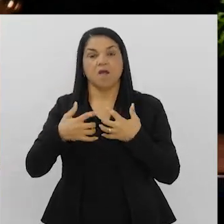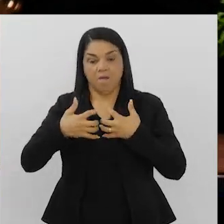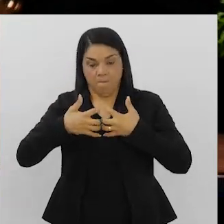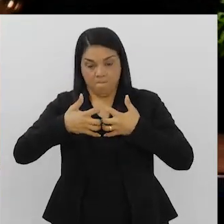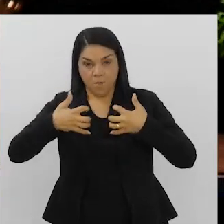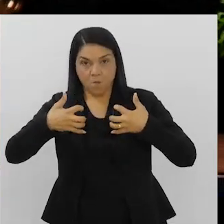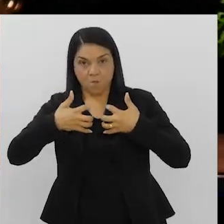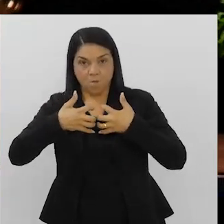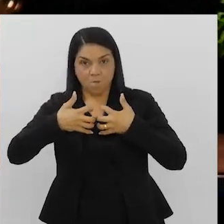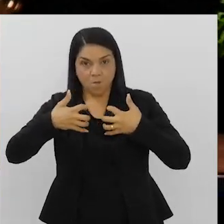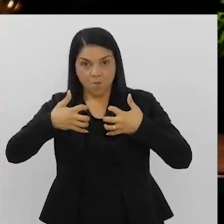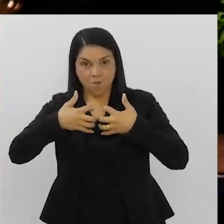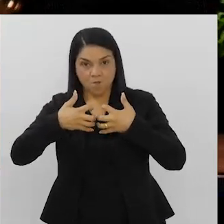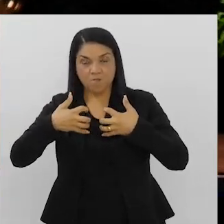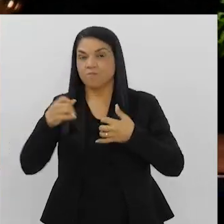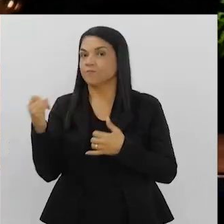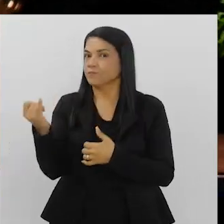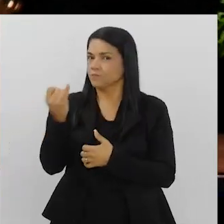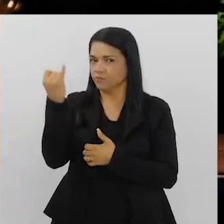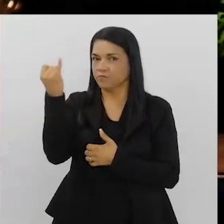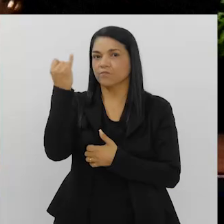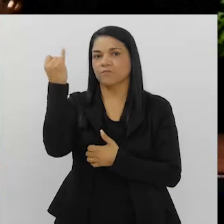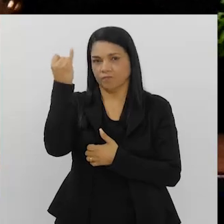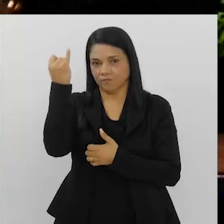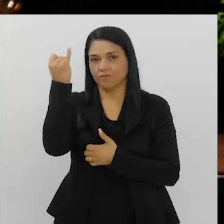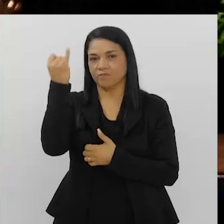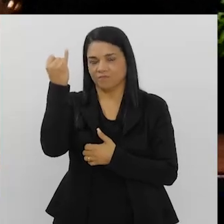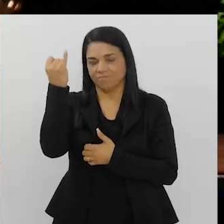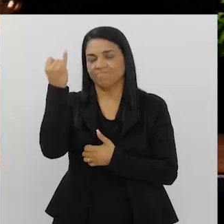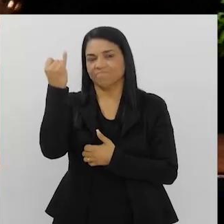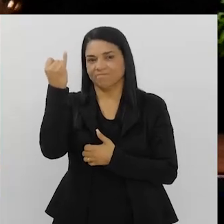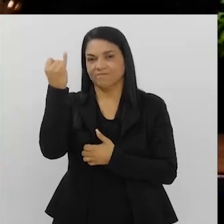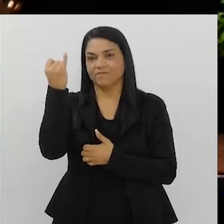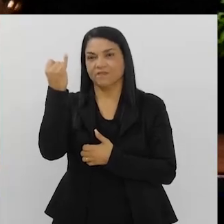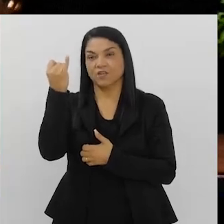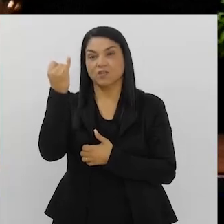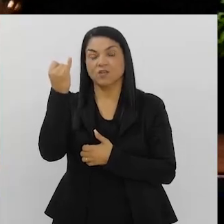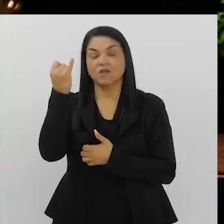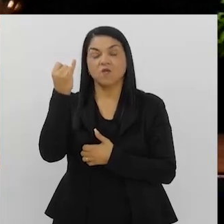força muscular é algo importante, né, nessa